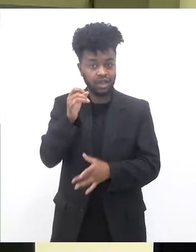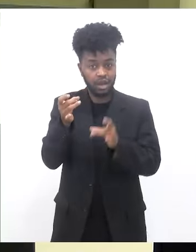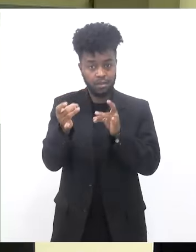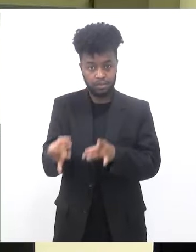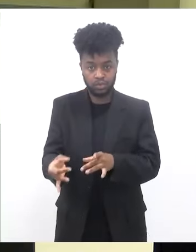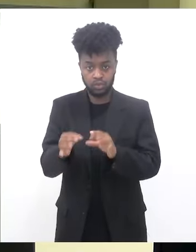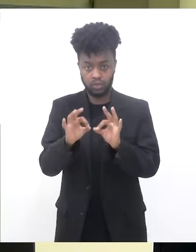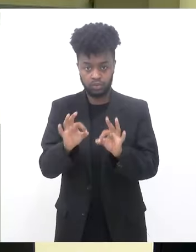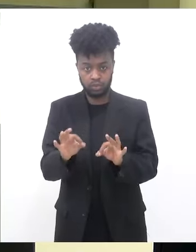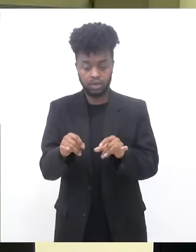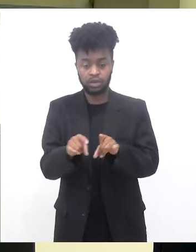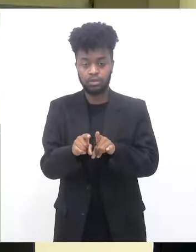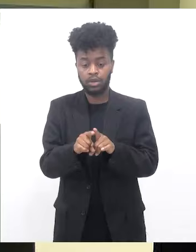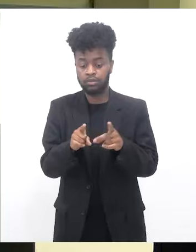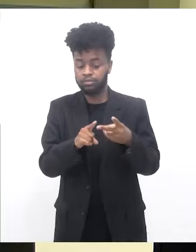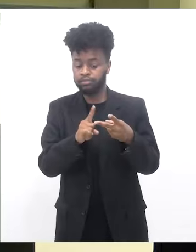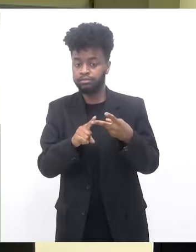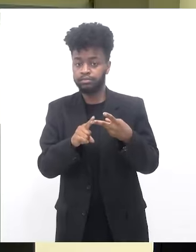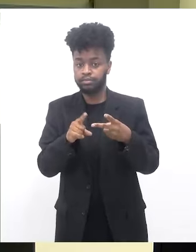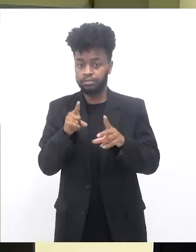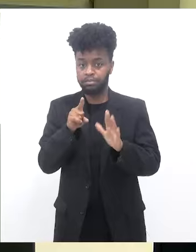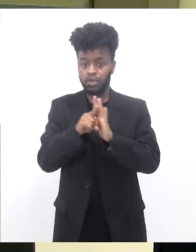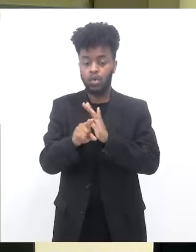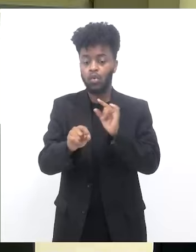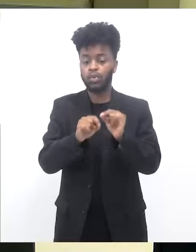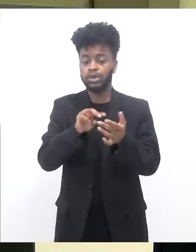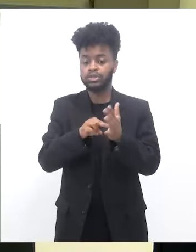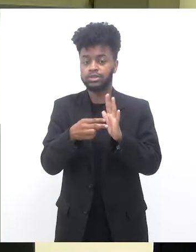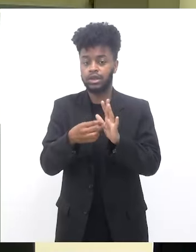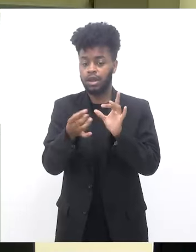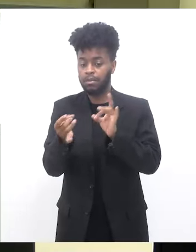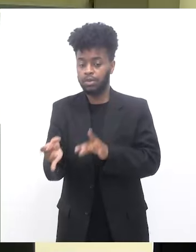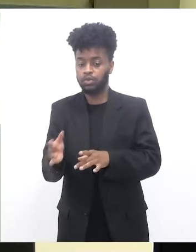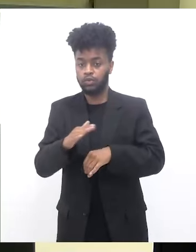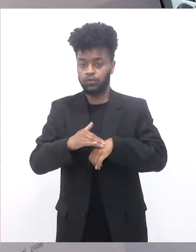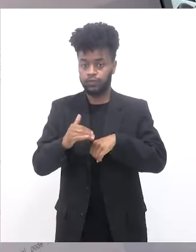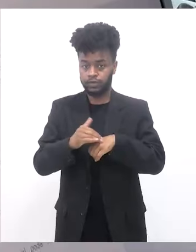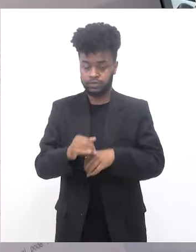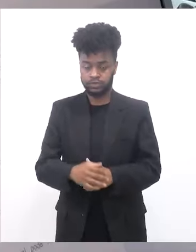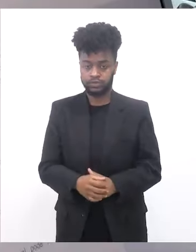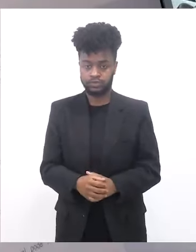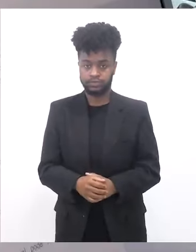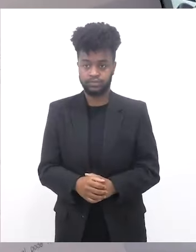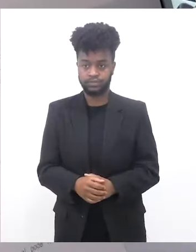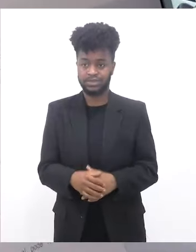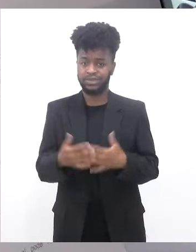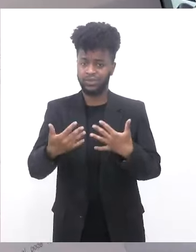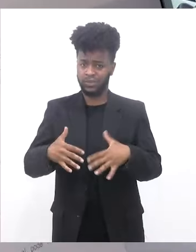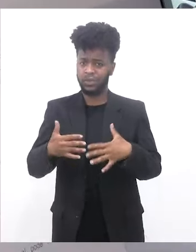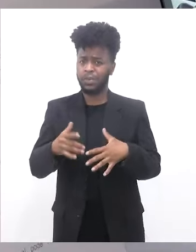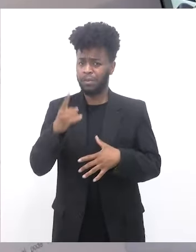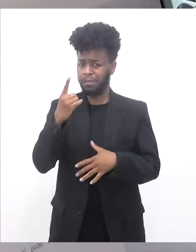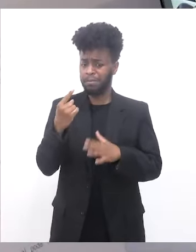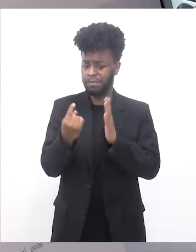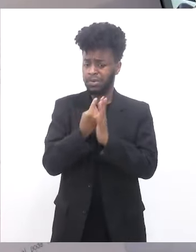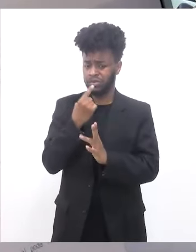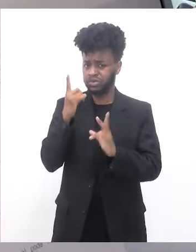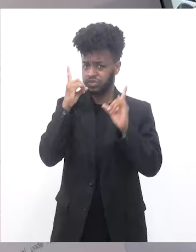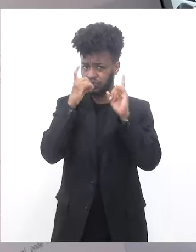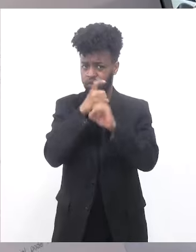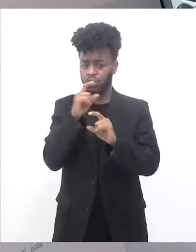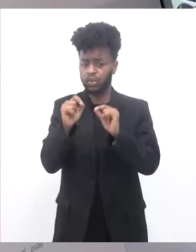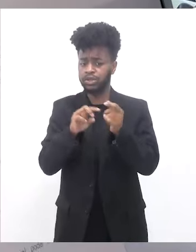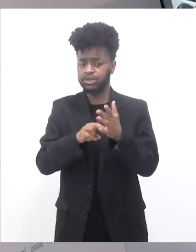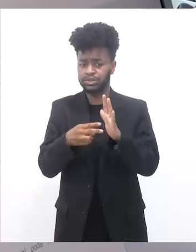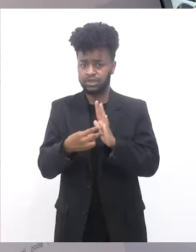abandono afetivo? E uma outra pergunta, o que é o abandono afetivo? Essa pergunta é complexa, né? O que